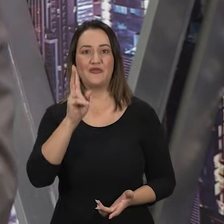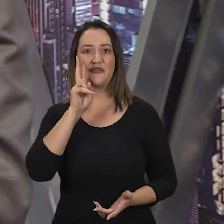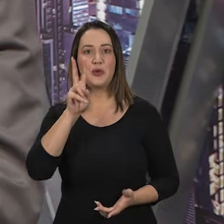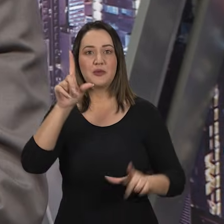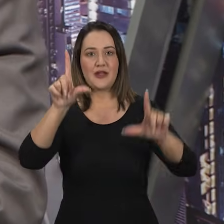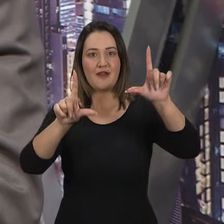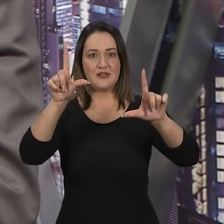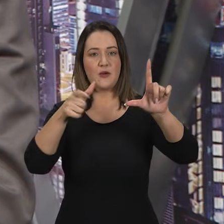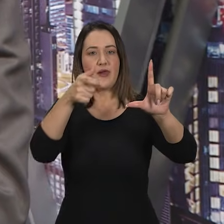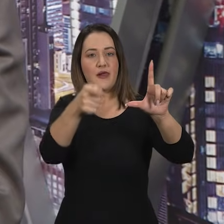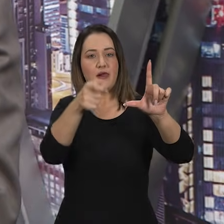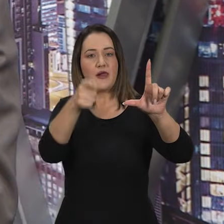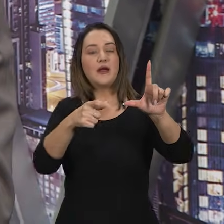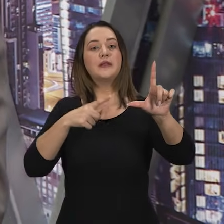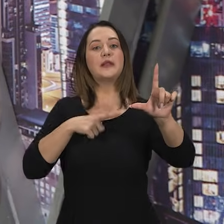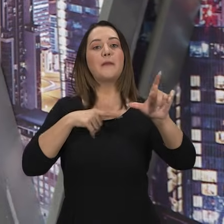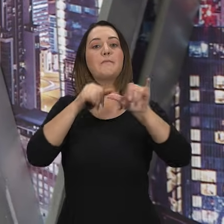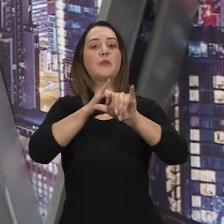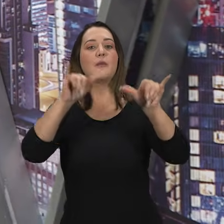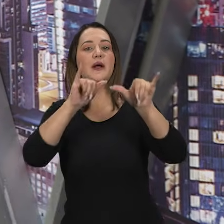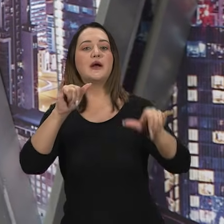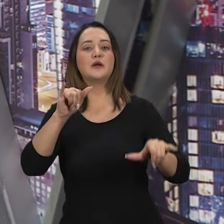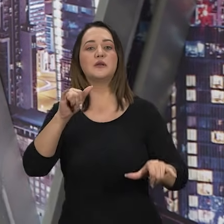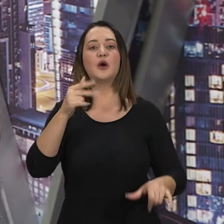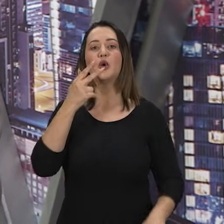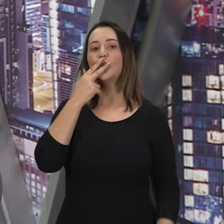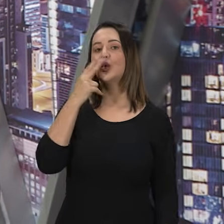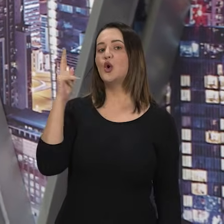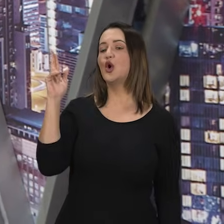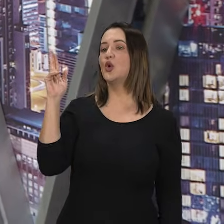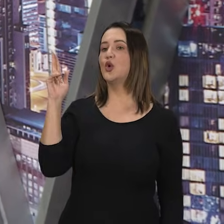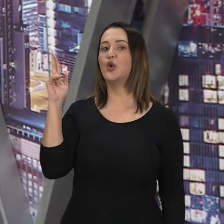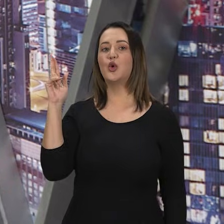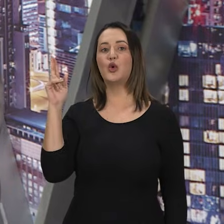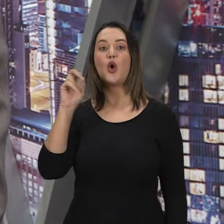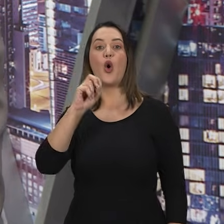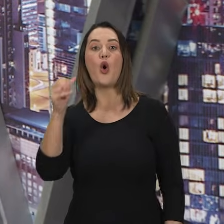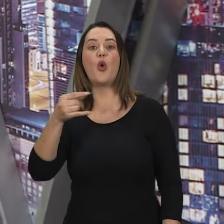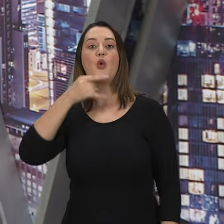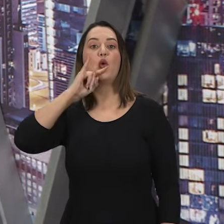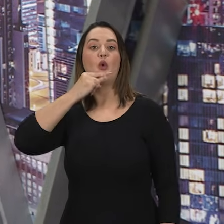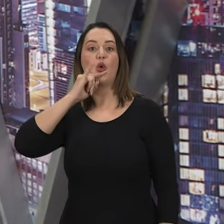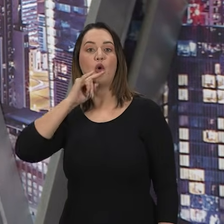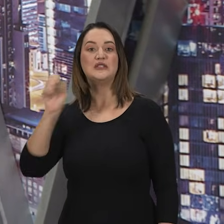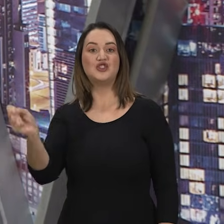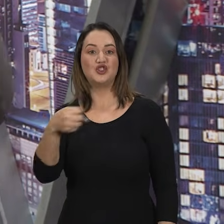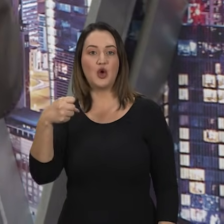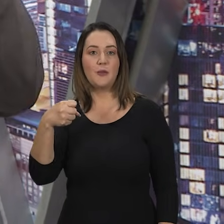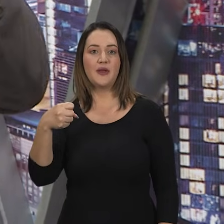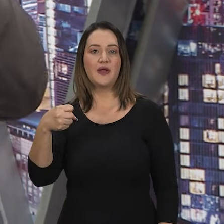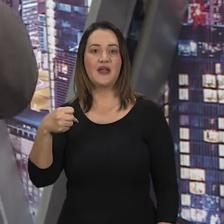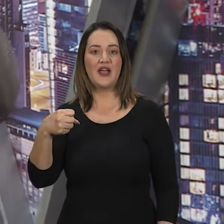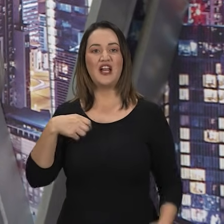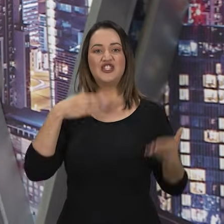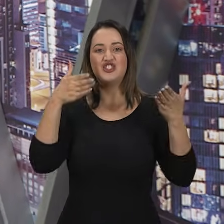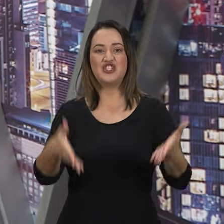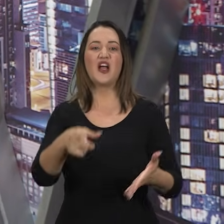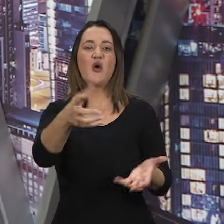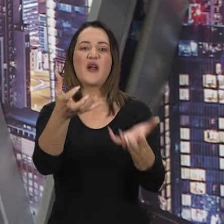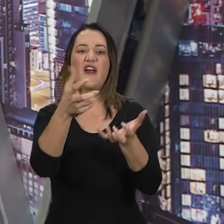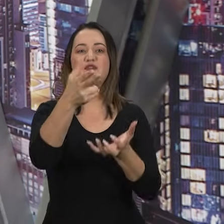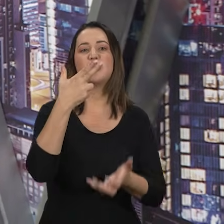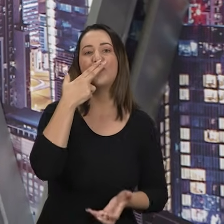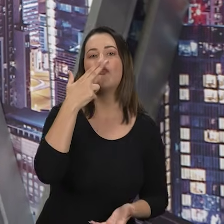uma propaganda de cigarro, ou de bebida alcoólica, ou de alguma outra droga? O diabo não chega assim e fala assim: Oi pessoal, eu sou o